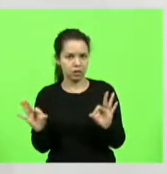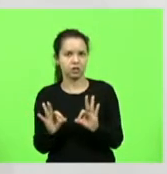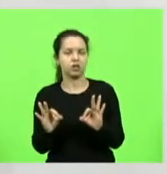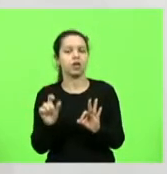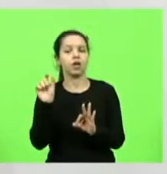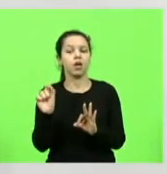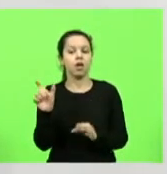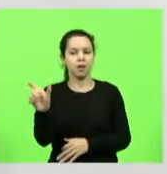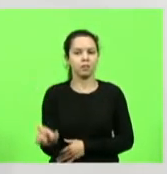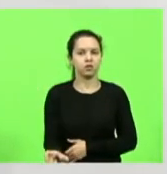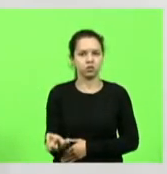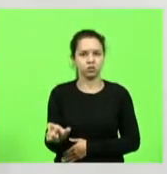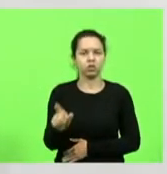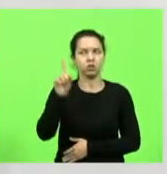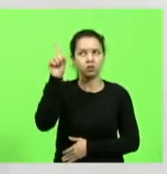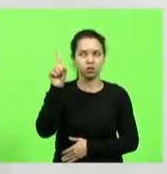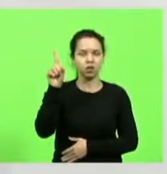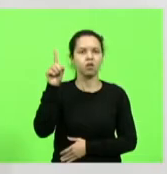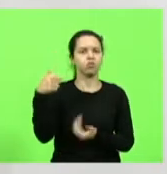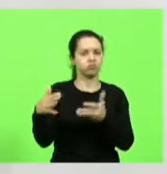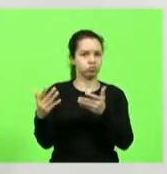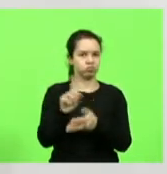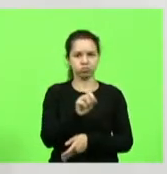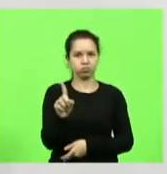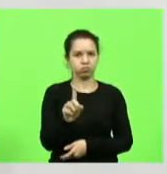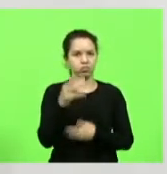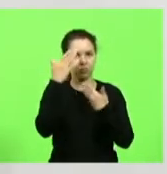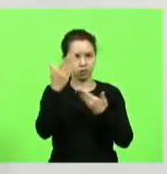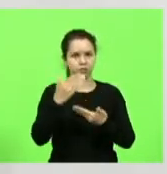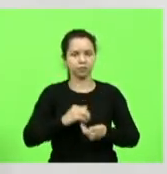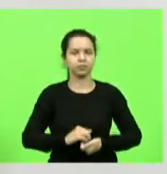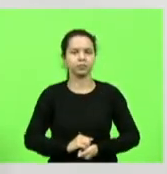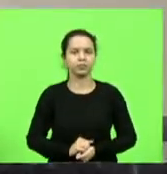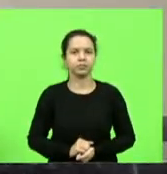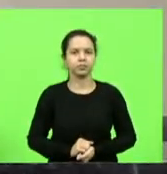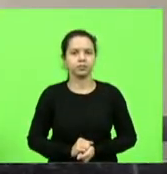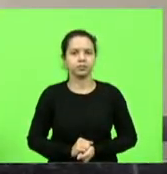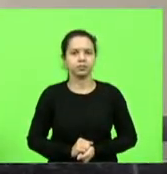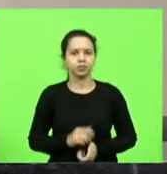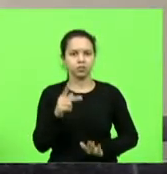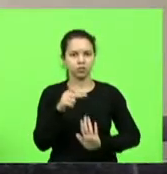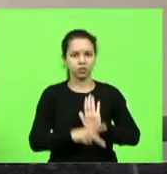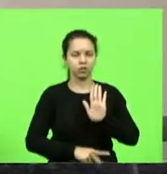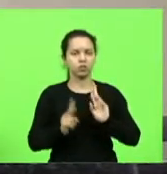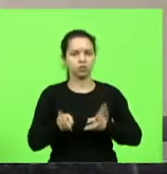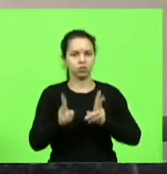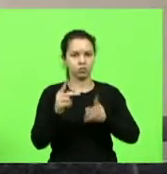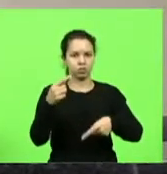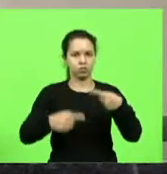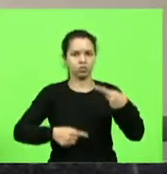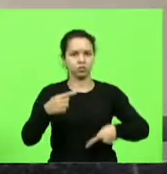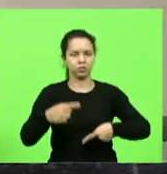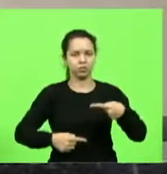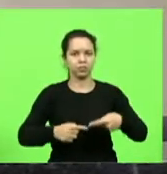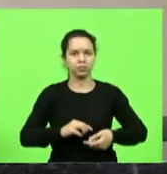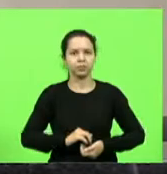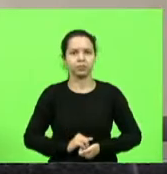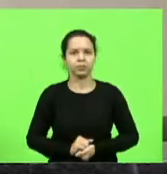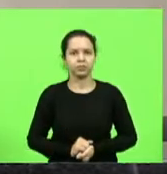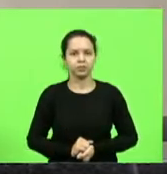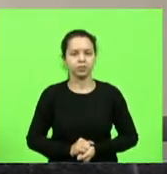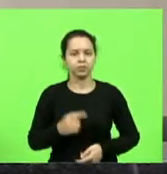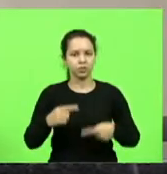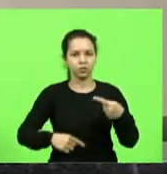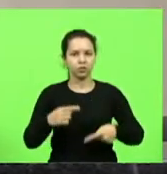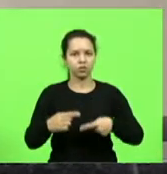a justiça divina não vai deixar passar. Muito obrigado. O projeto continua em discussão. Discutir a matéria, senhor presidente. Discutir a matéria,